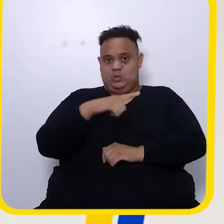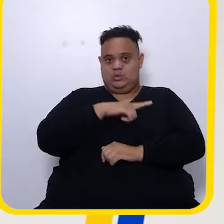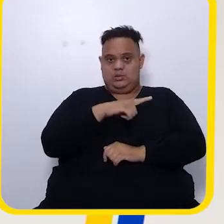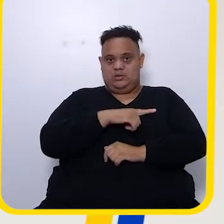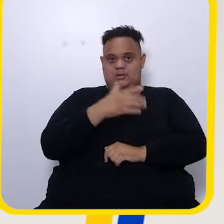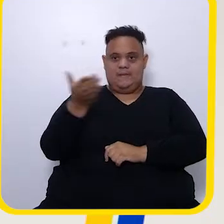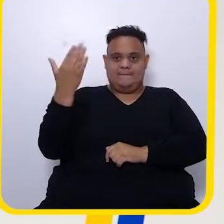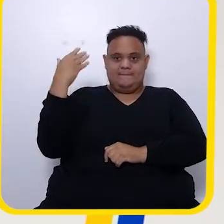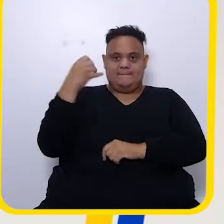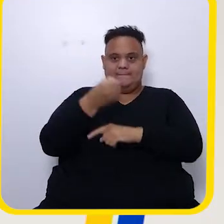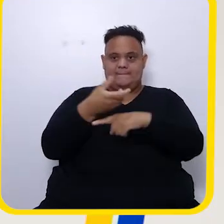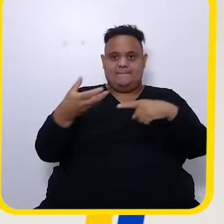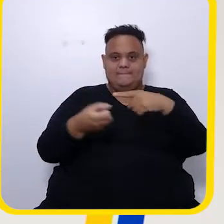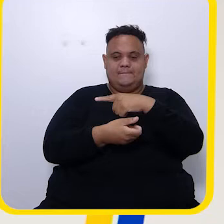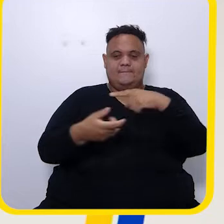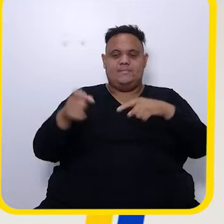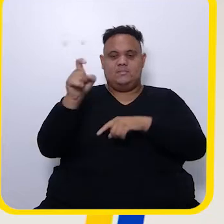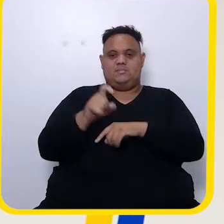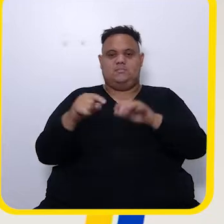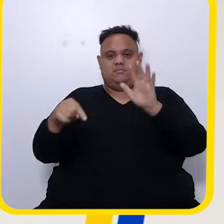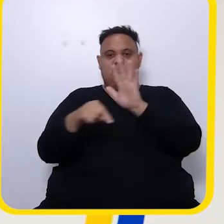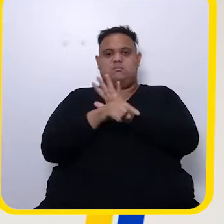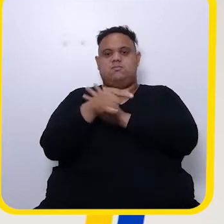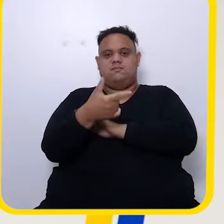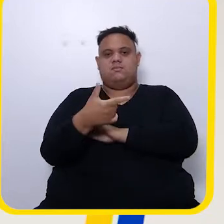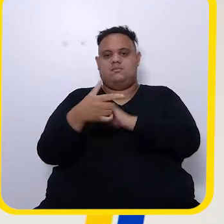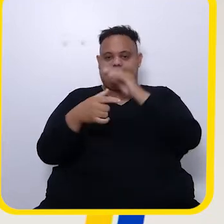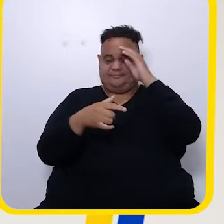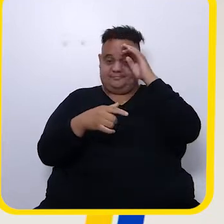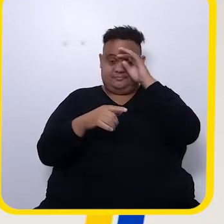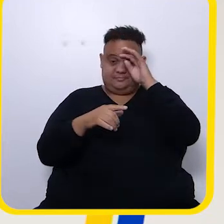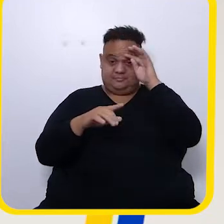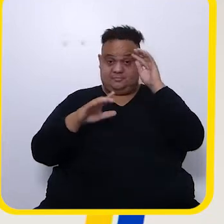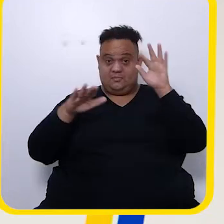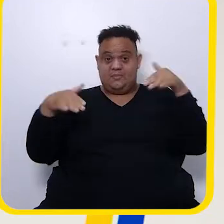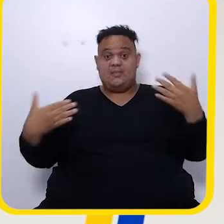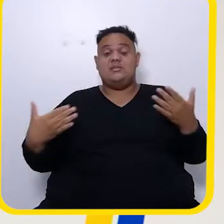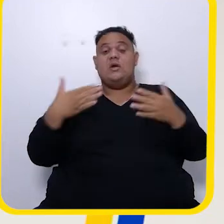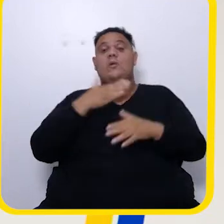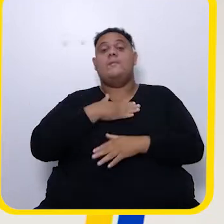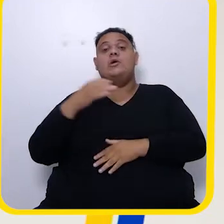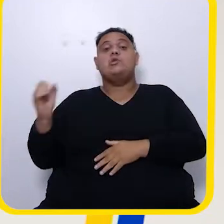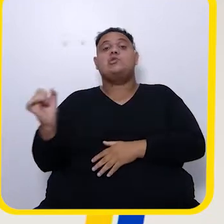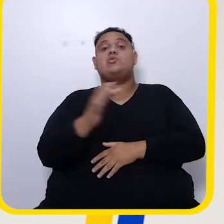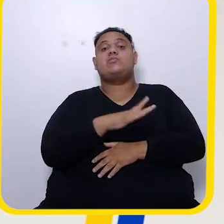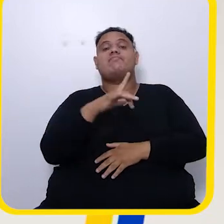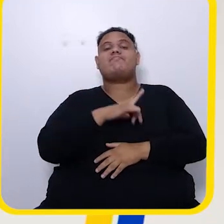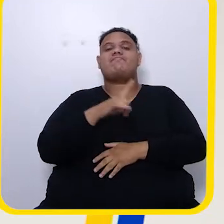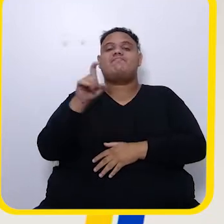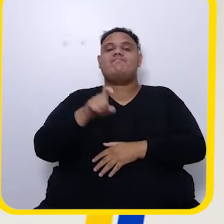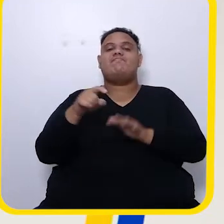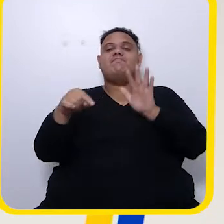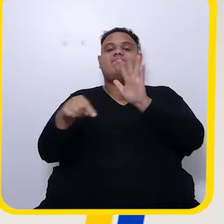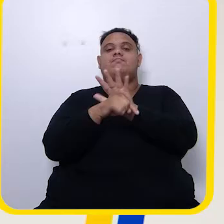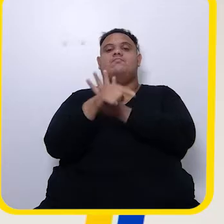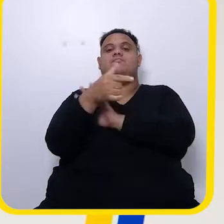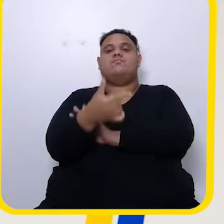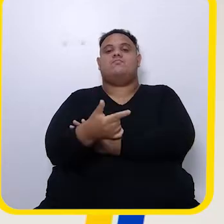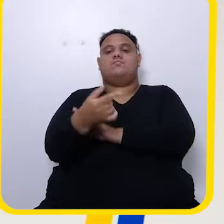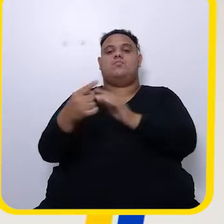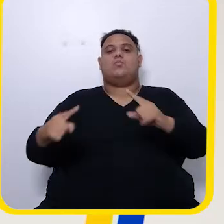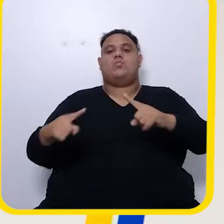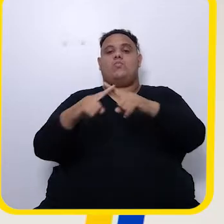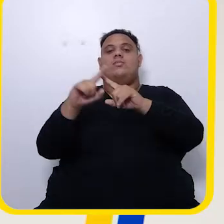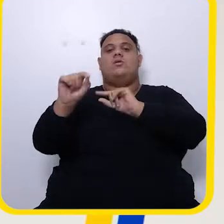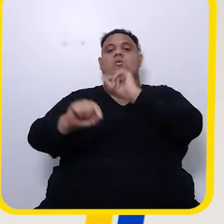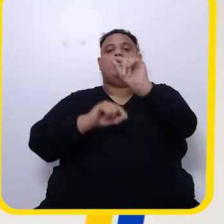antiga fração, um denominador x menos 2. Então, no meu novo denominador, eu peguei esse x menos 2 e